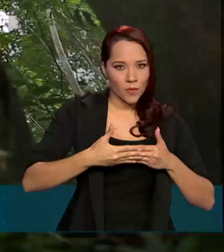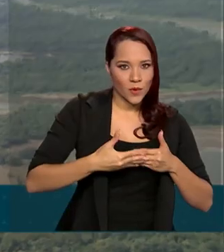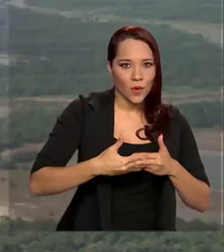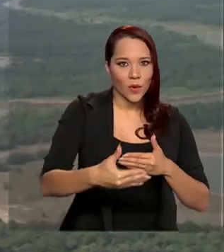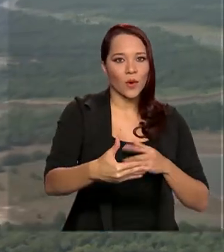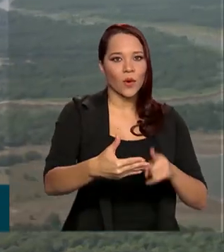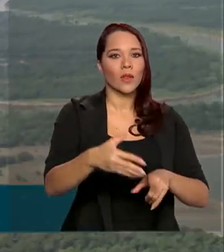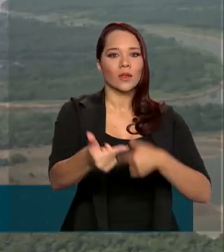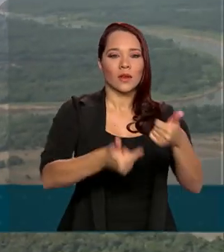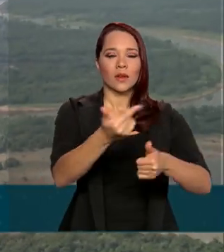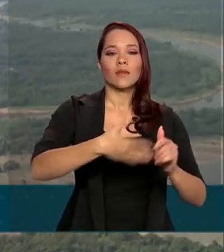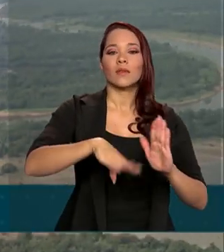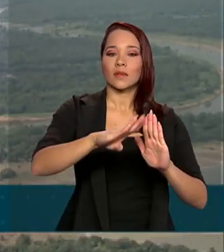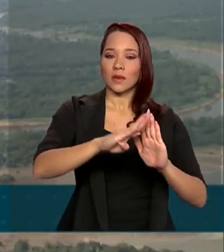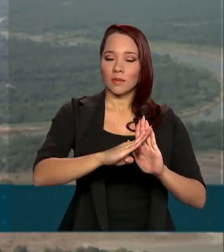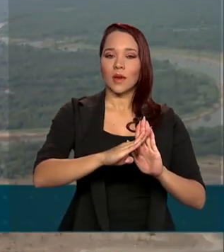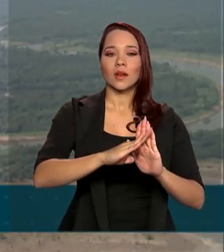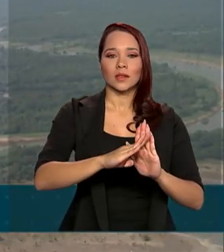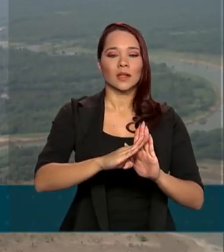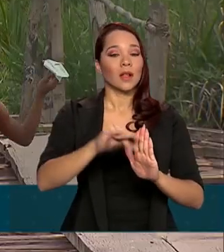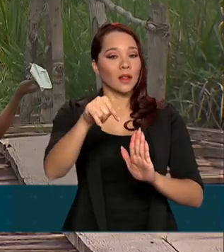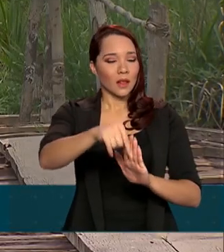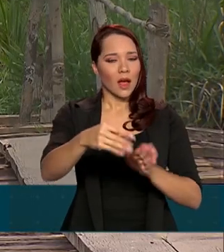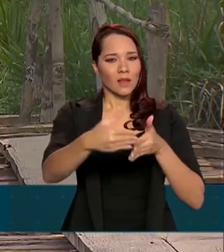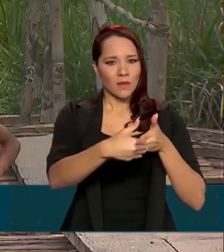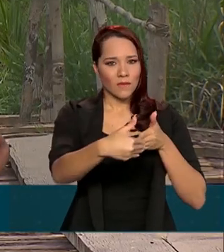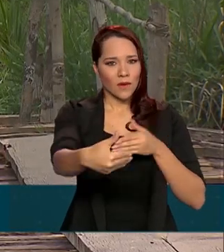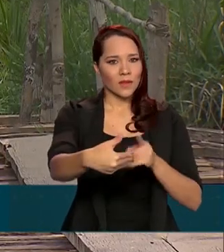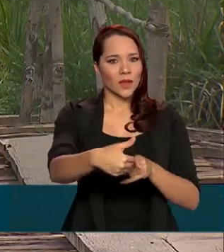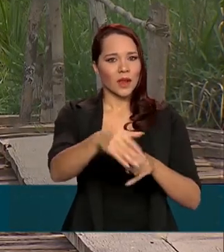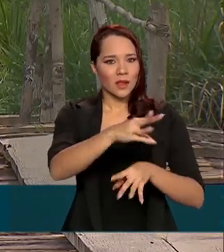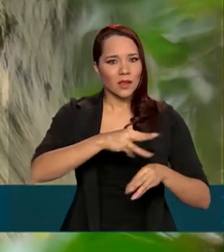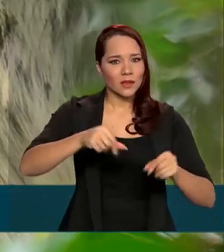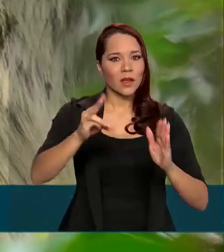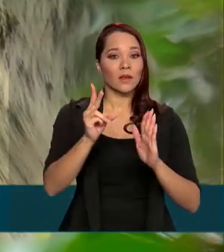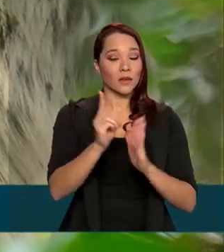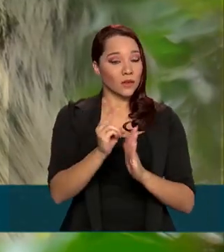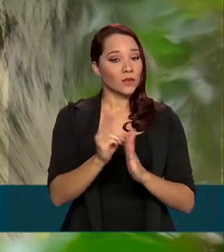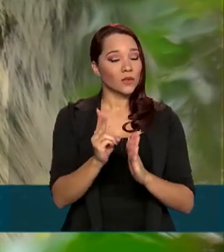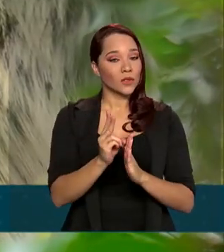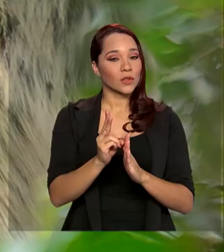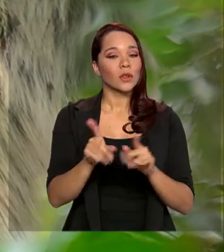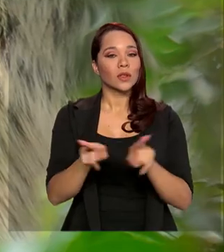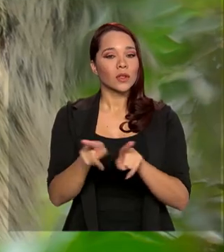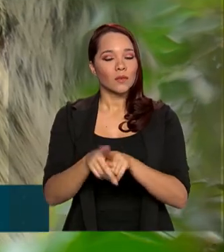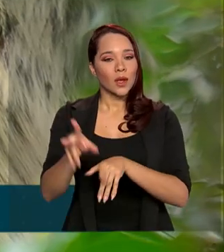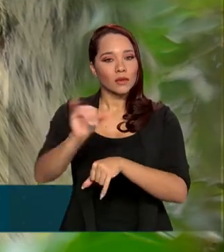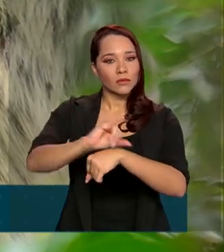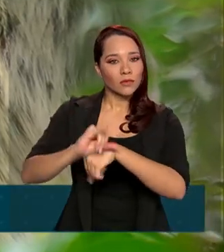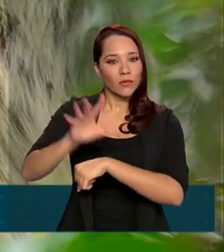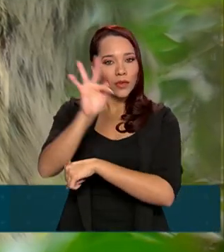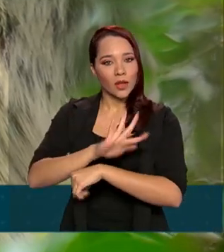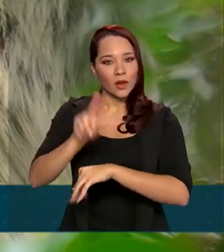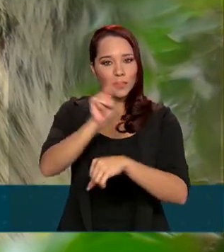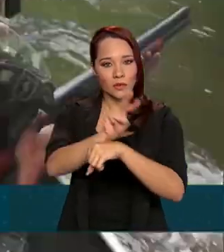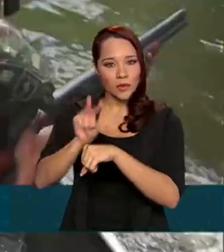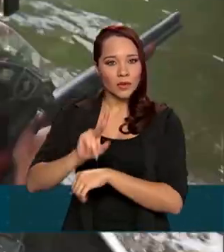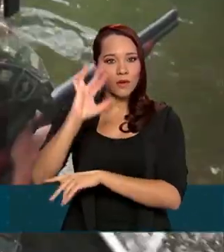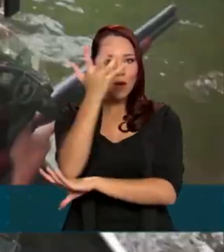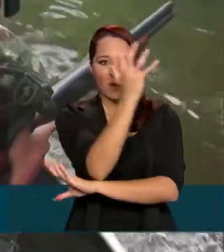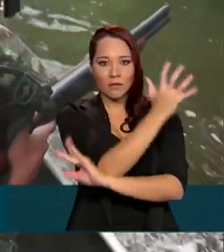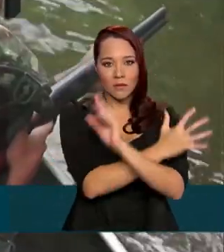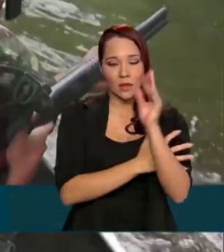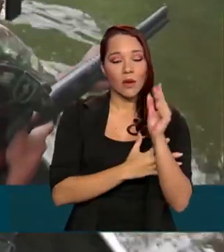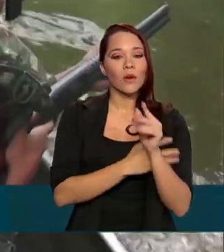atuação das Forças Armadas na faixa de fronteira, nas terras indígenas, nas unidades federais de conservação ambiental